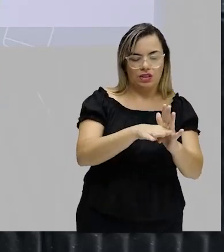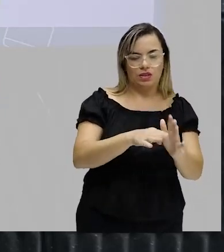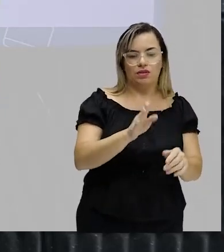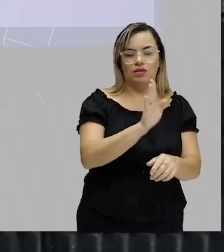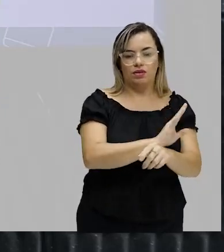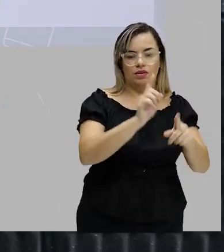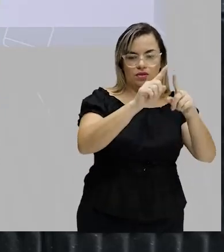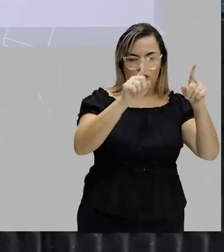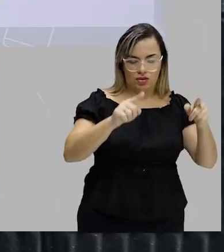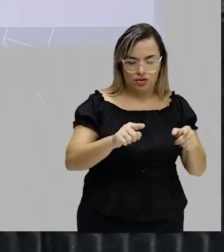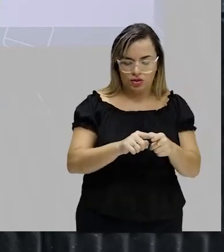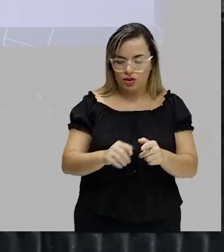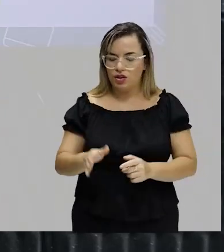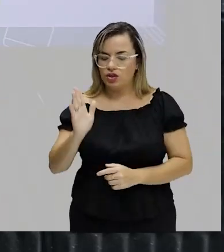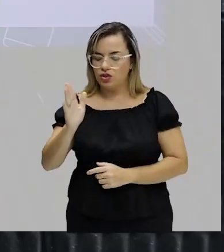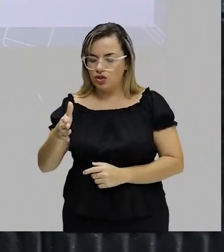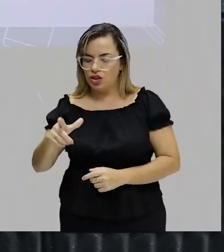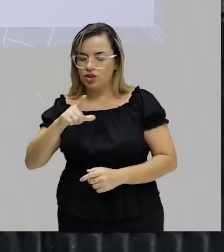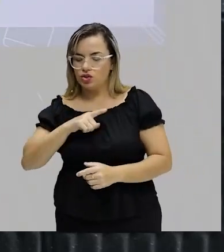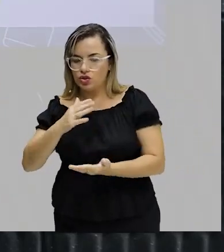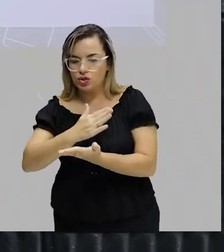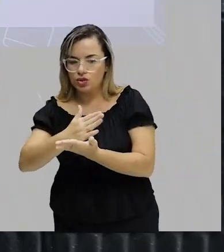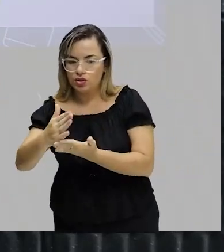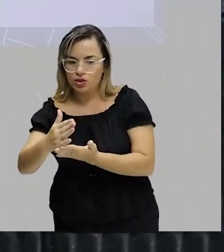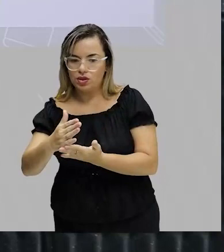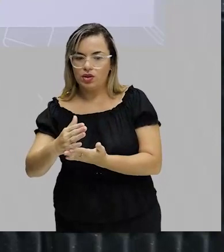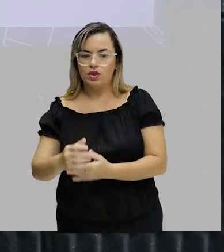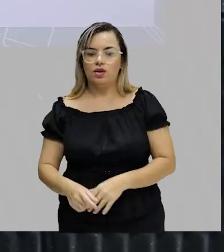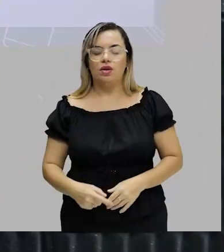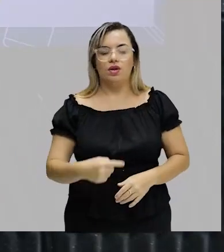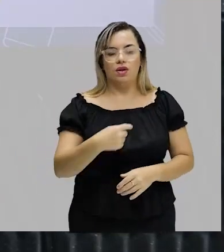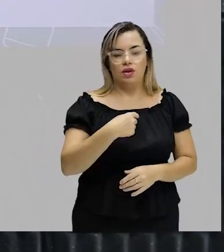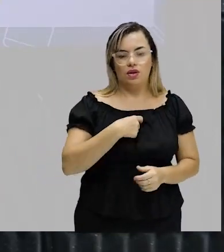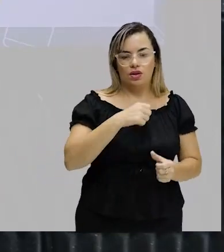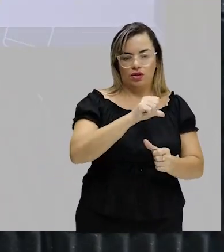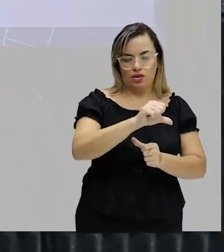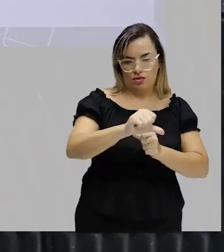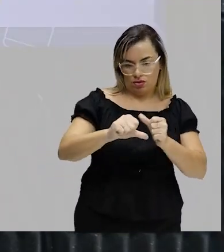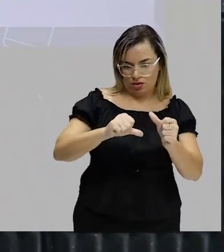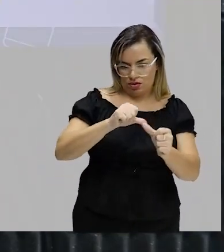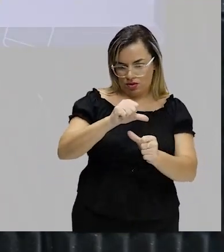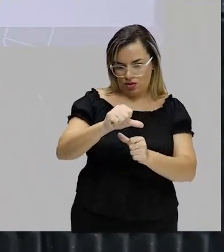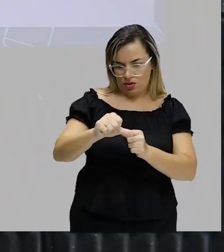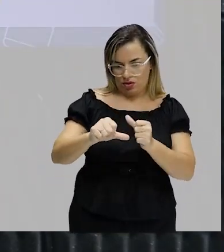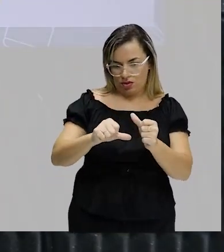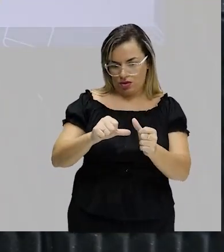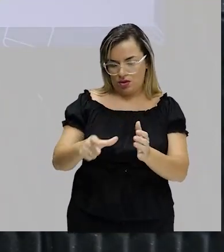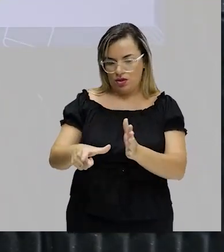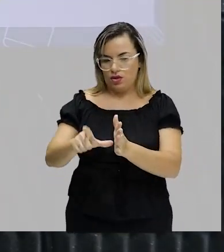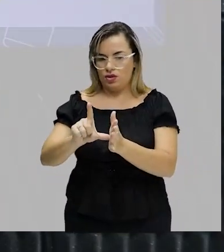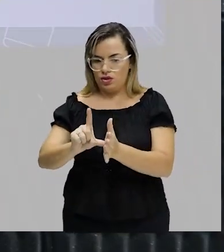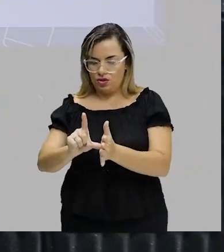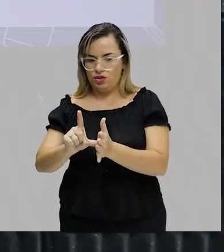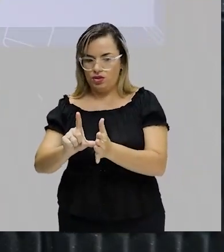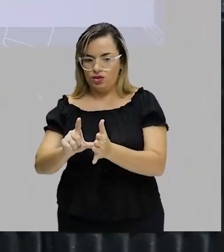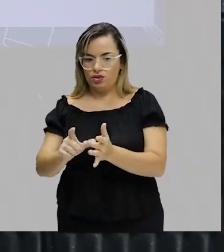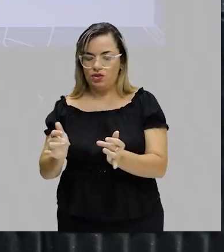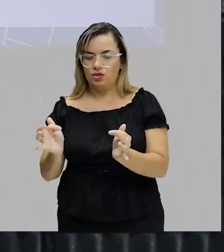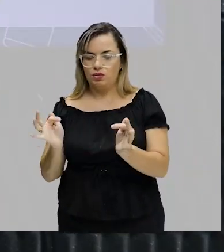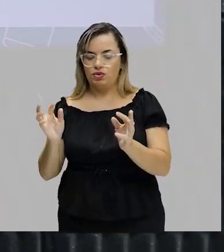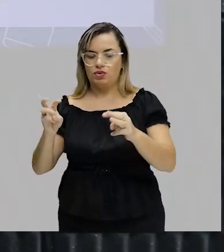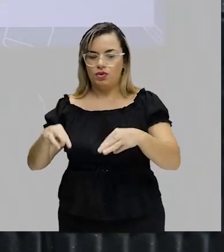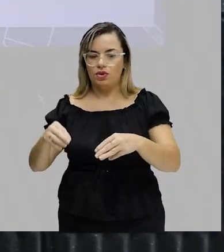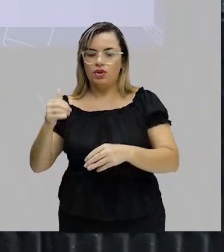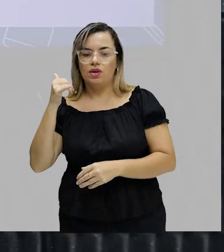já tinha começado. Nós nos mudamos, ou eu me mudei, e antes disso eu tinha finalizado uma ligação. Então, são ações